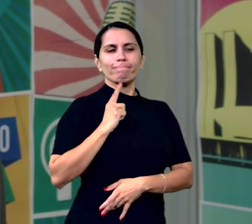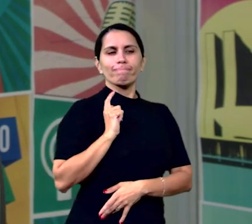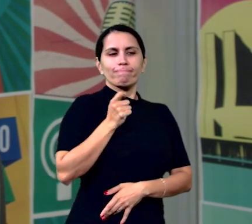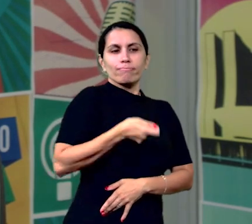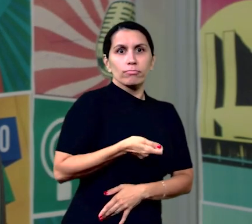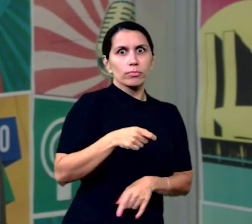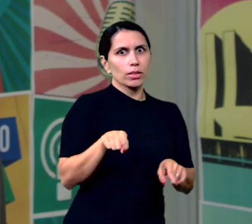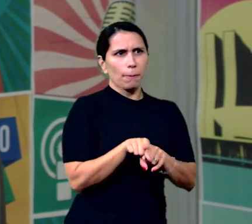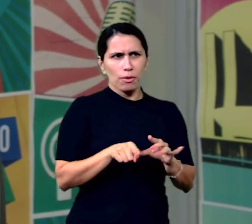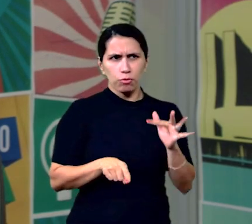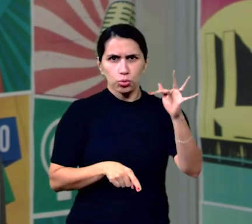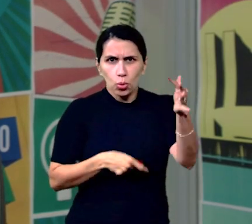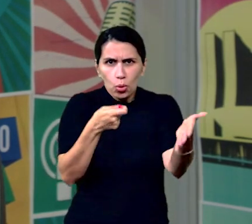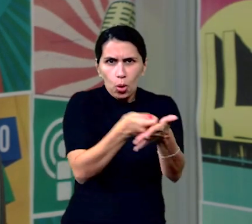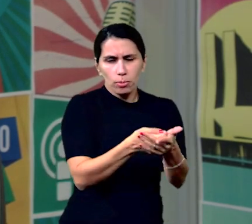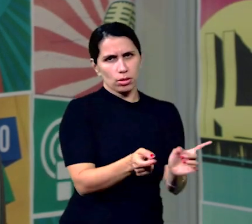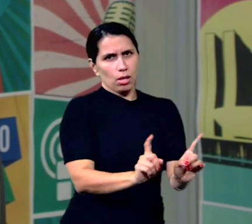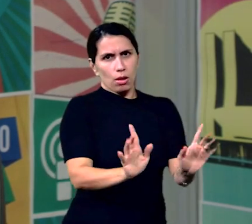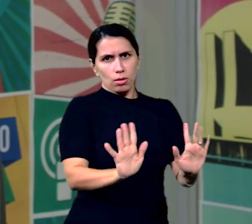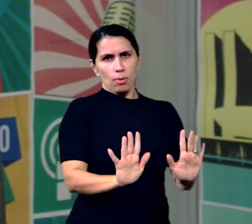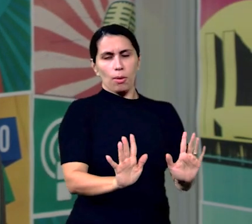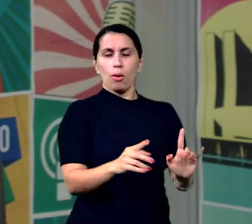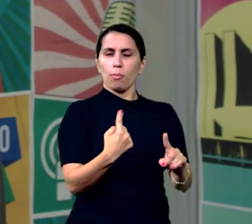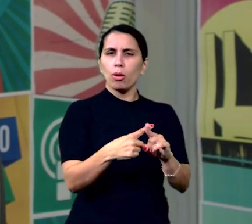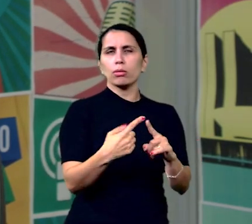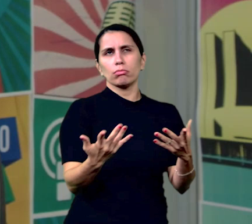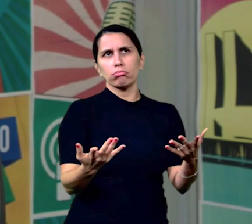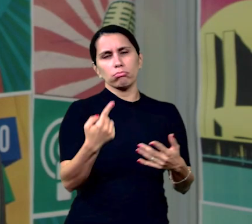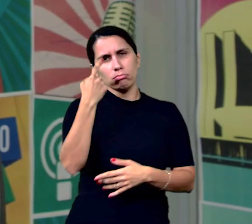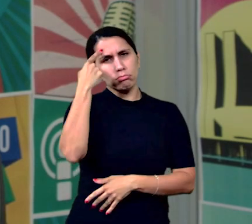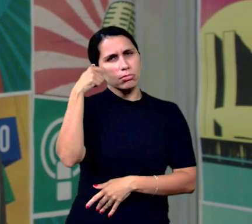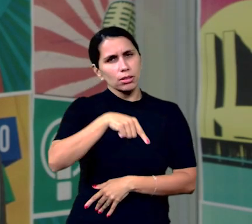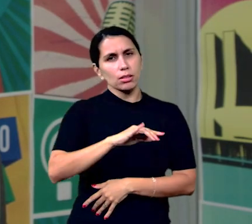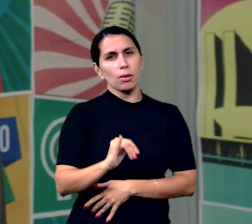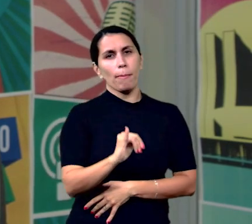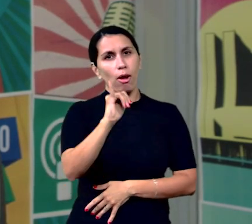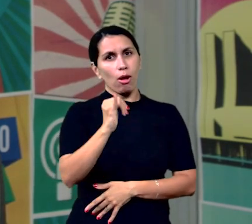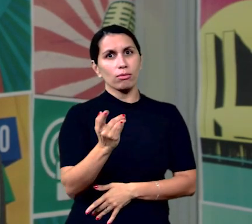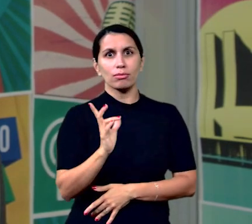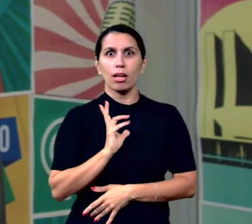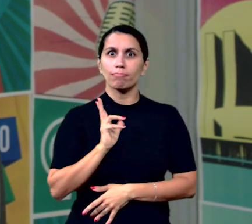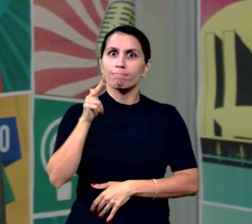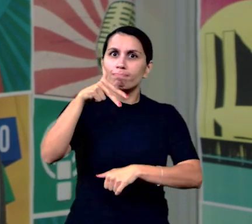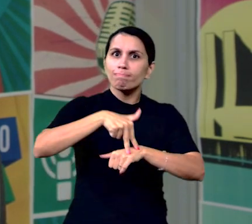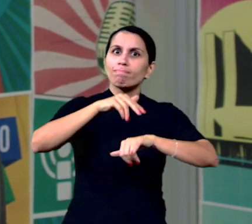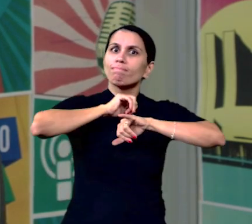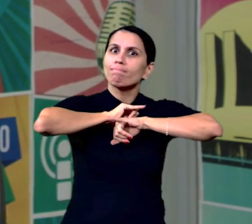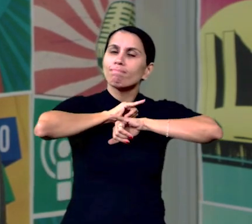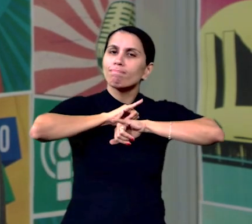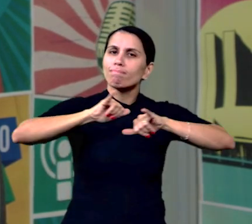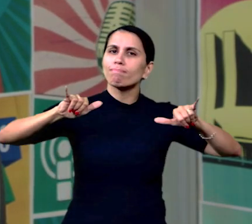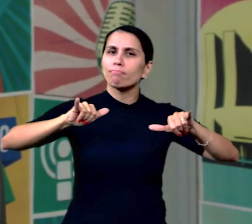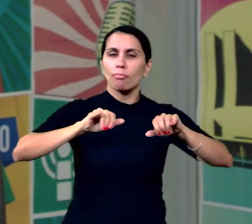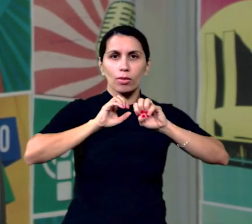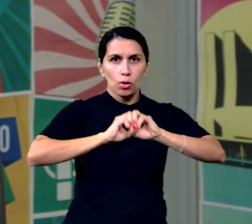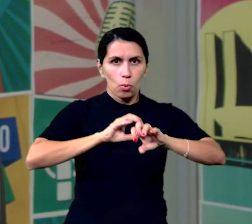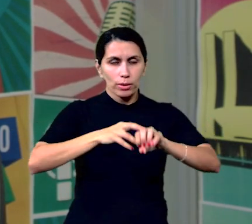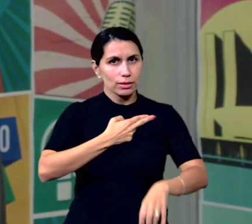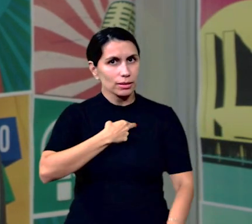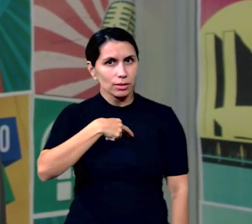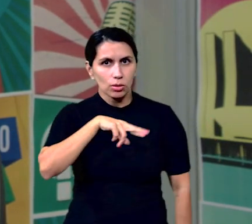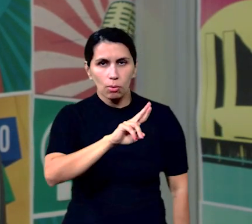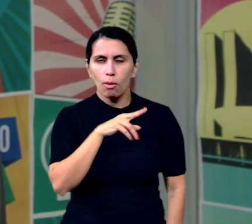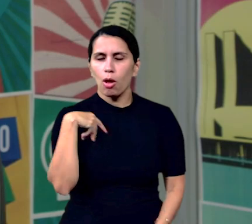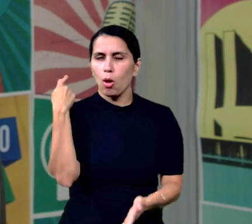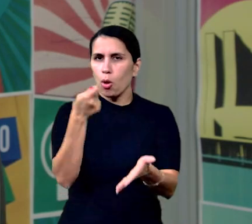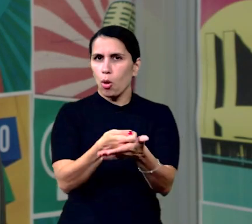tornado obrigatório, inclusive, não é? Porque então acho que isso é muito importante deixar aqui para as famílias que o ensino religioso ele não